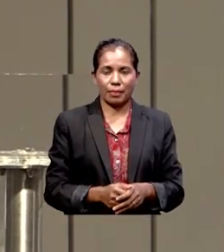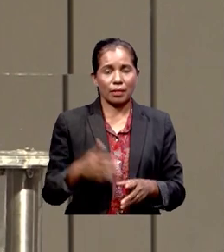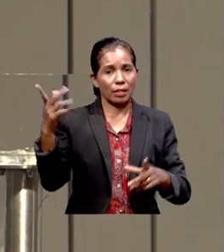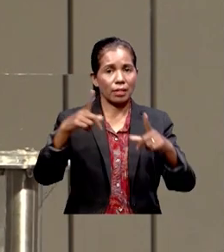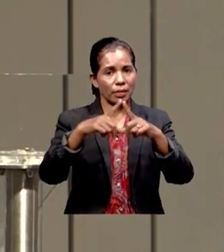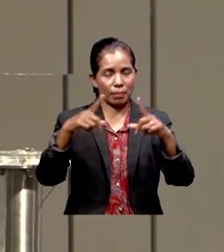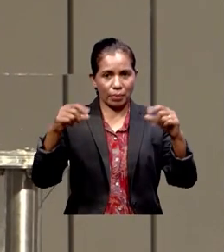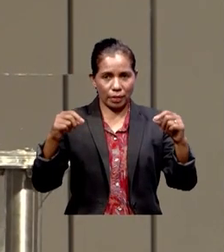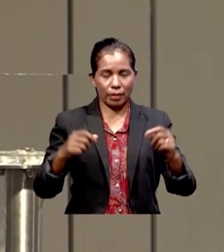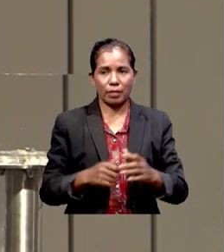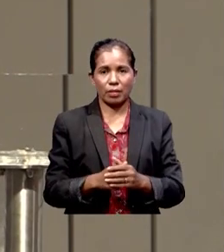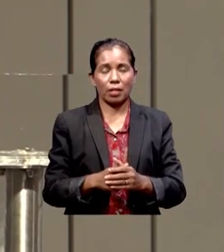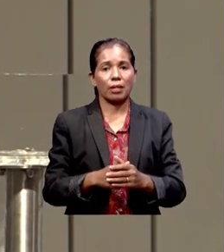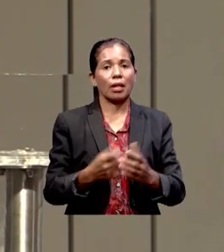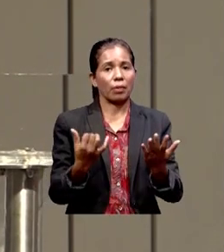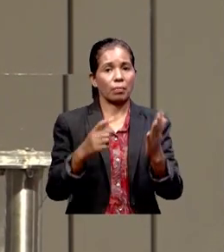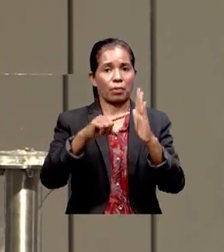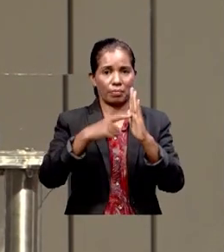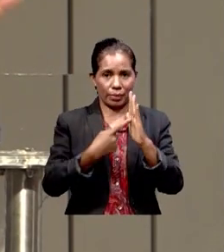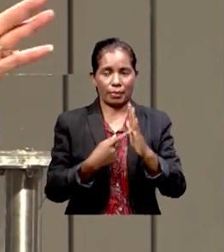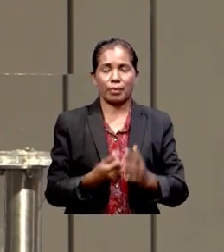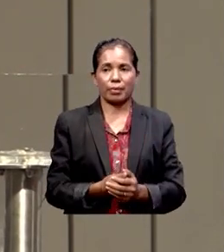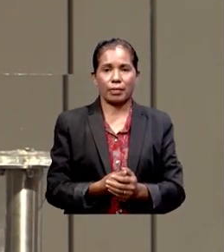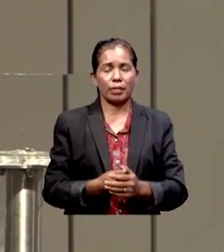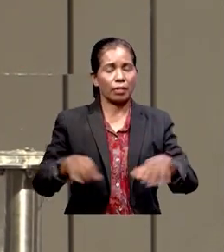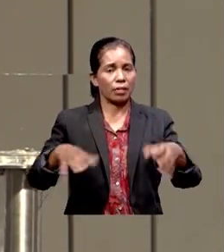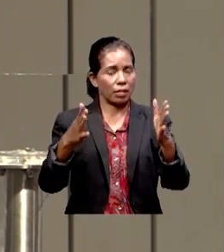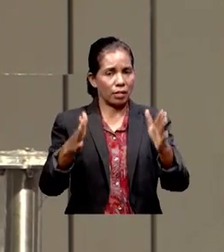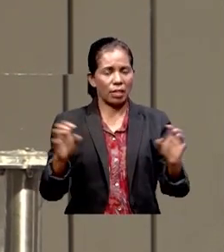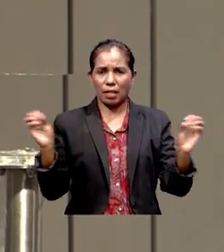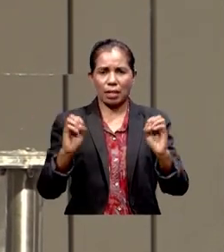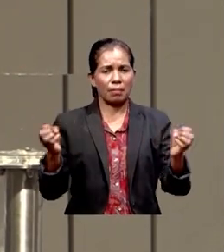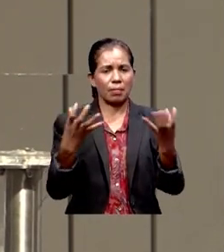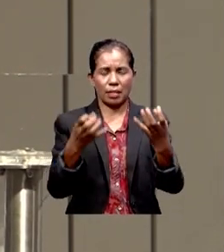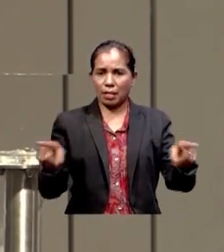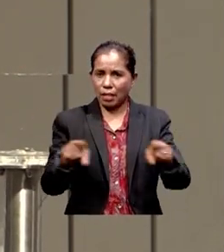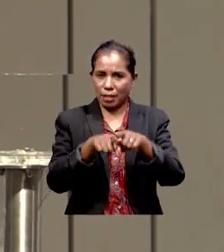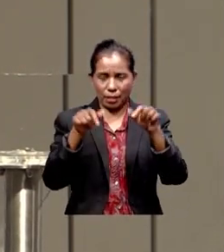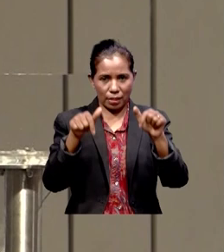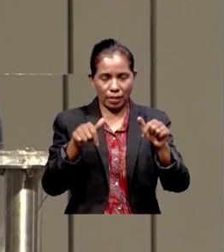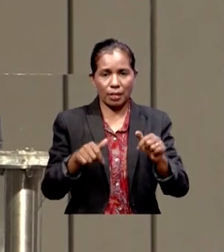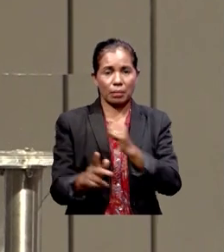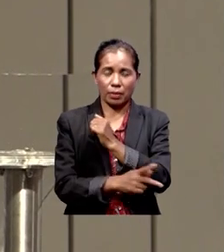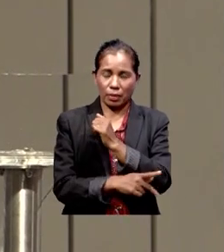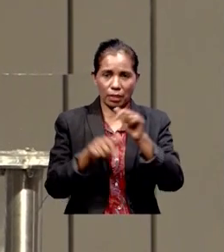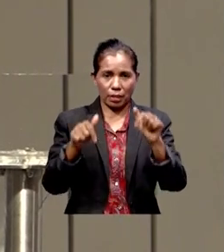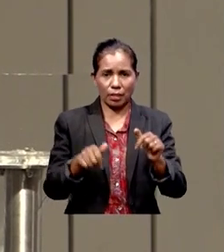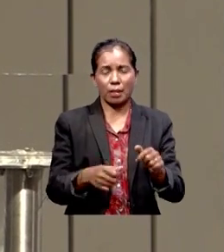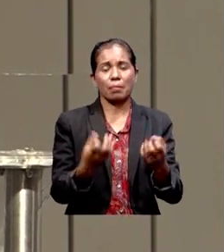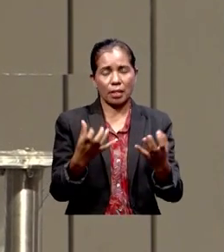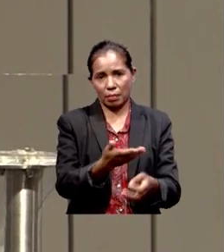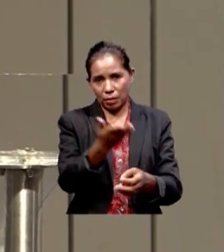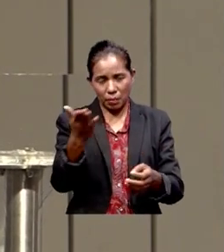Japão, foi Macahu, Neve, trabalhador Labara Canese René, Barack Lima e tu vais ir até